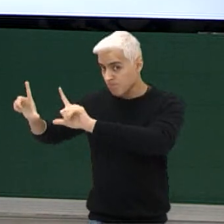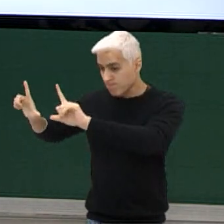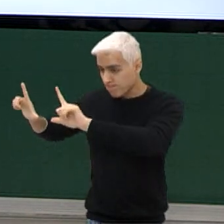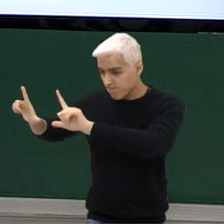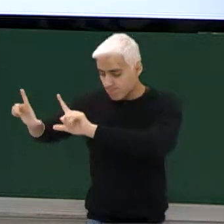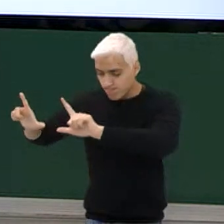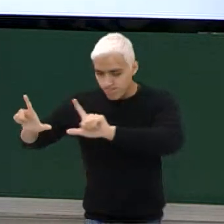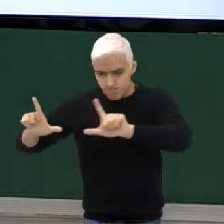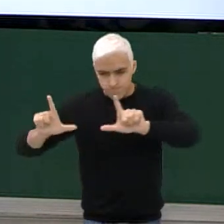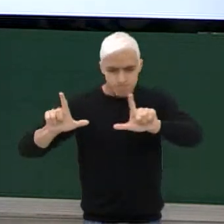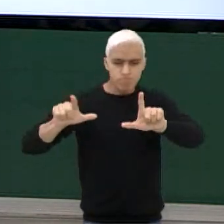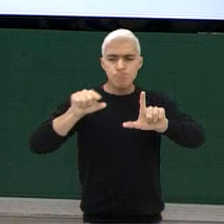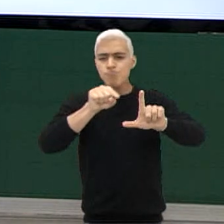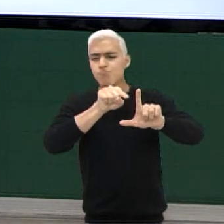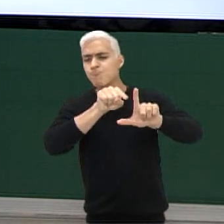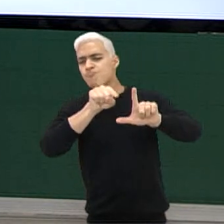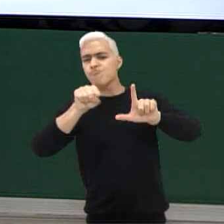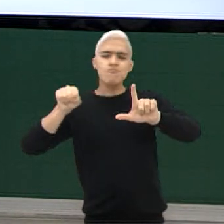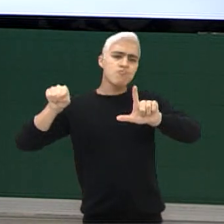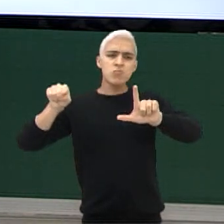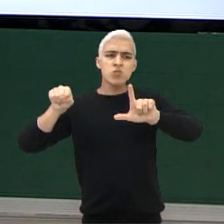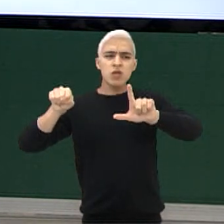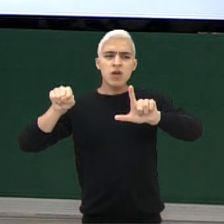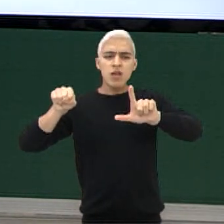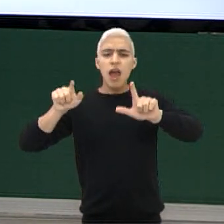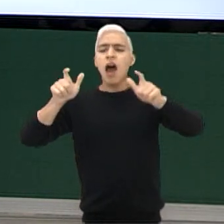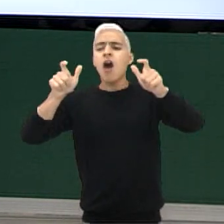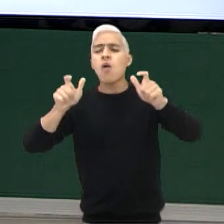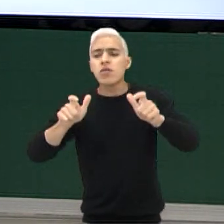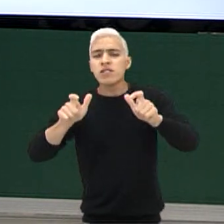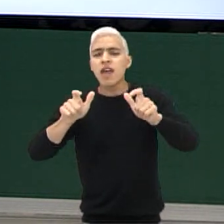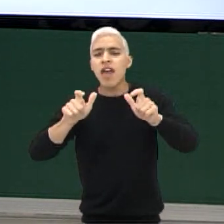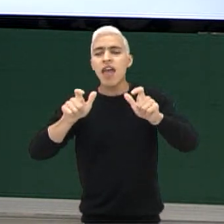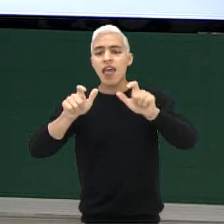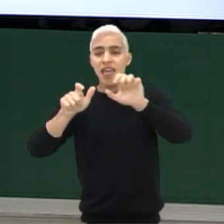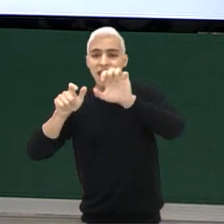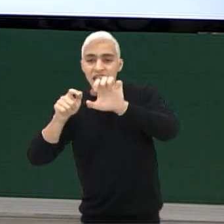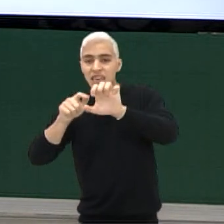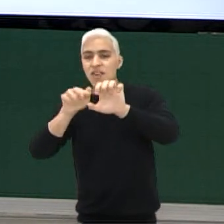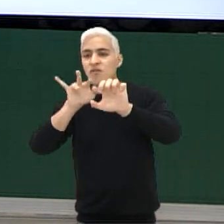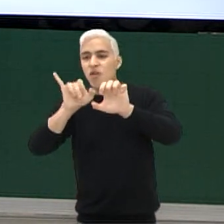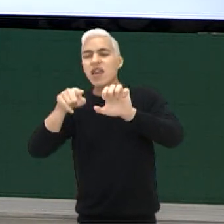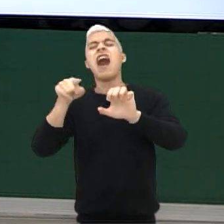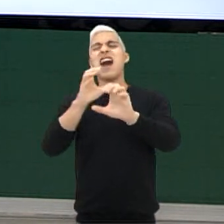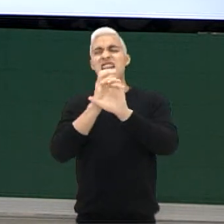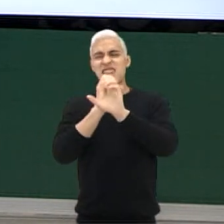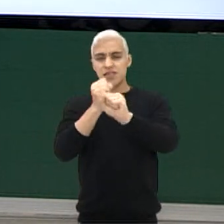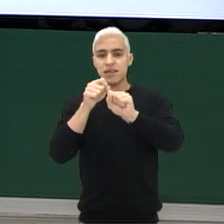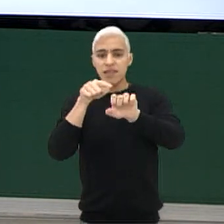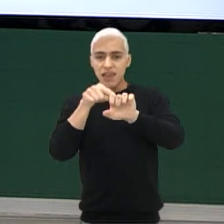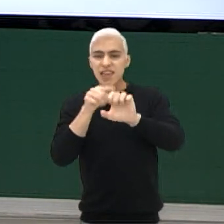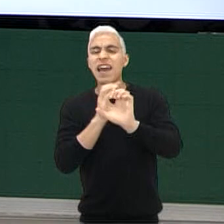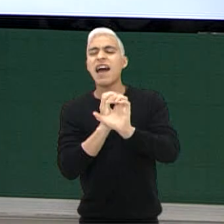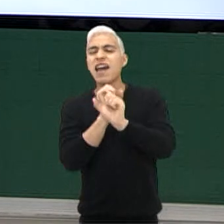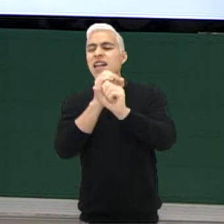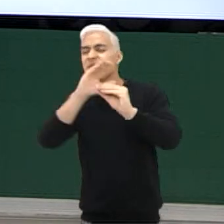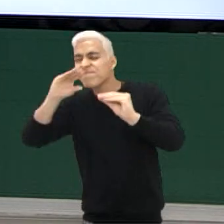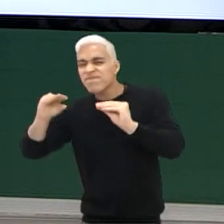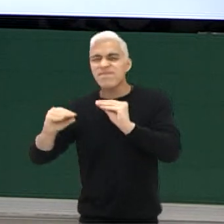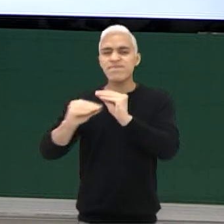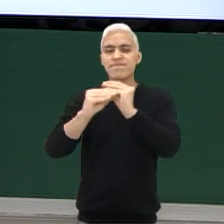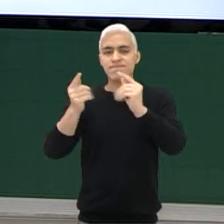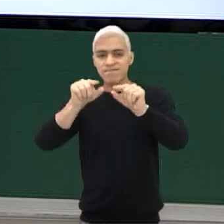onde está a minha aditiva? Está ali, ó, e fui viajar. O e adiciona,